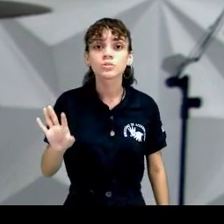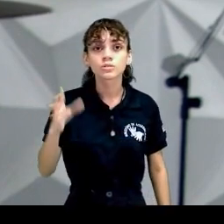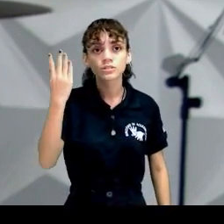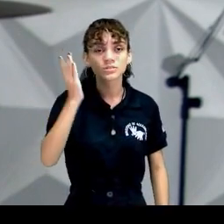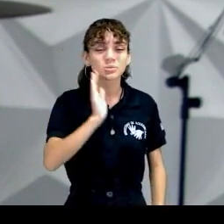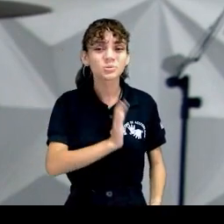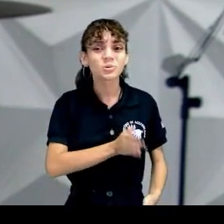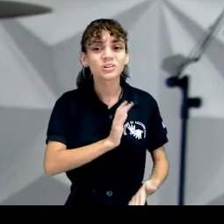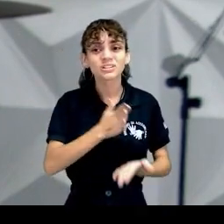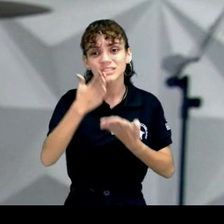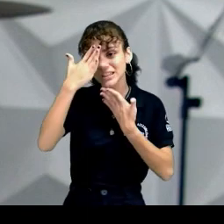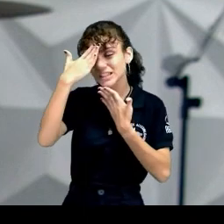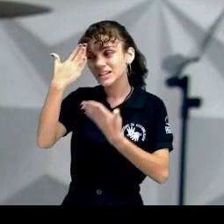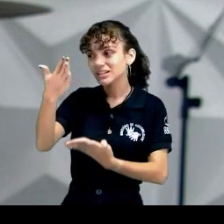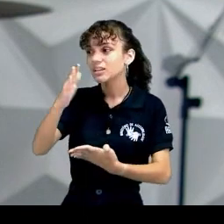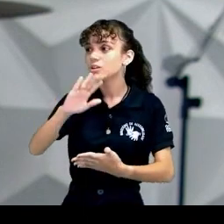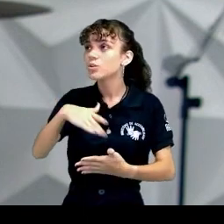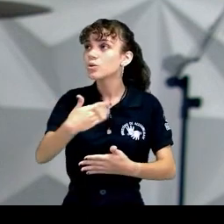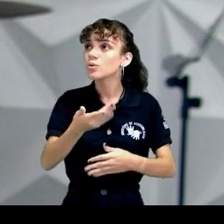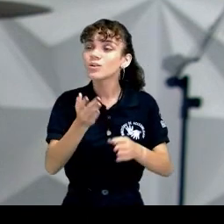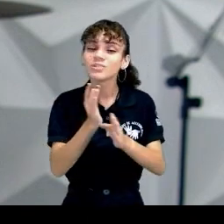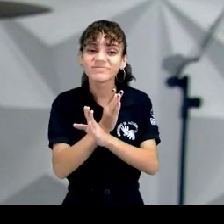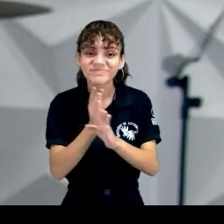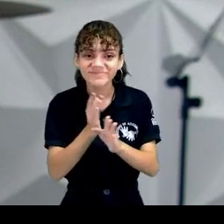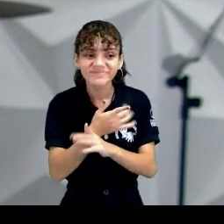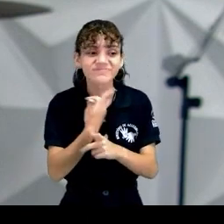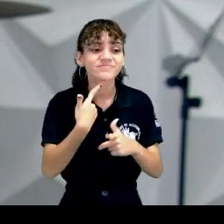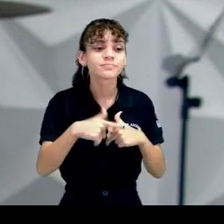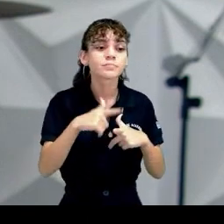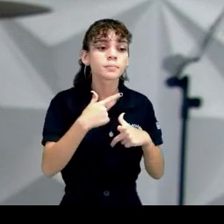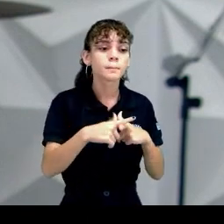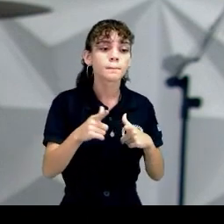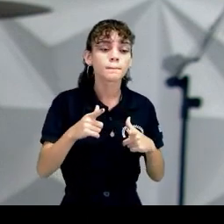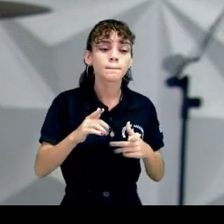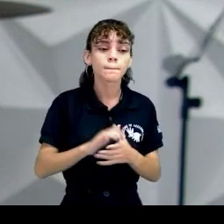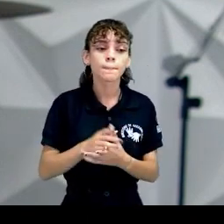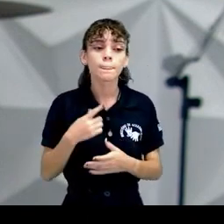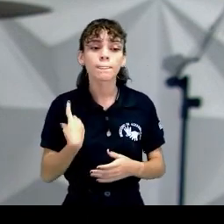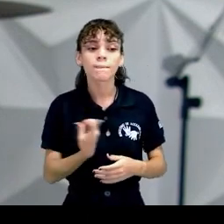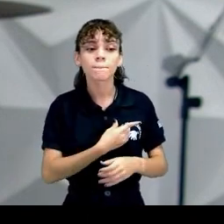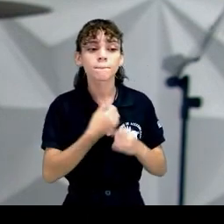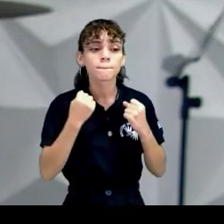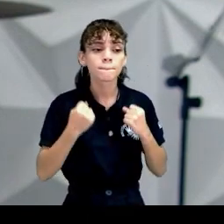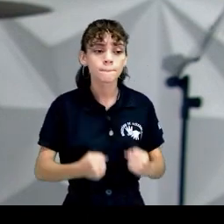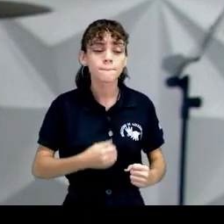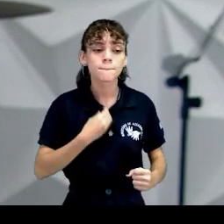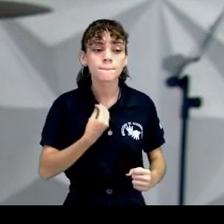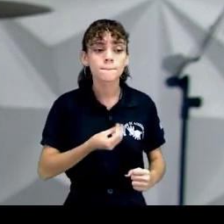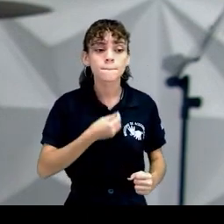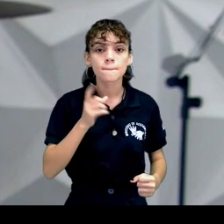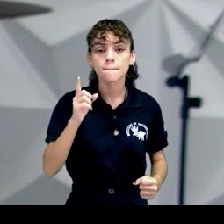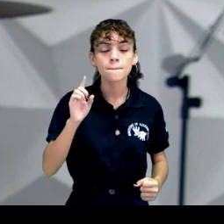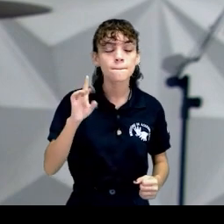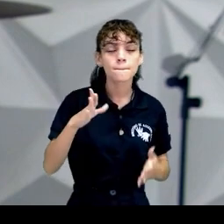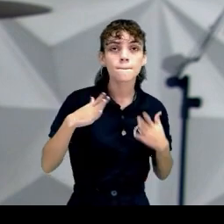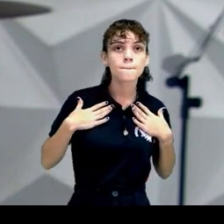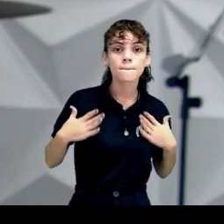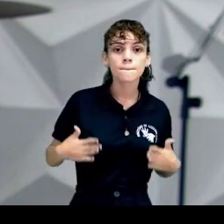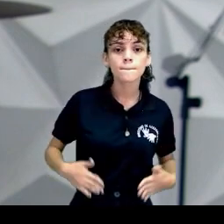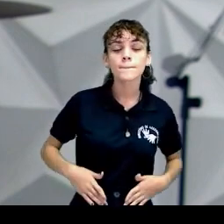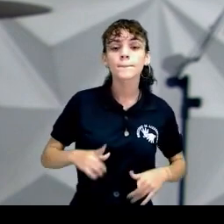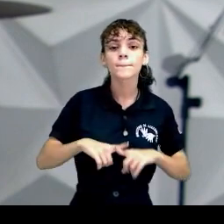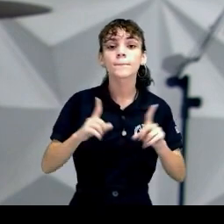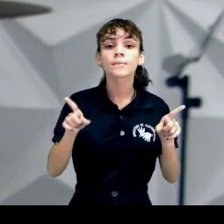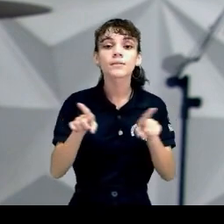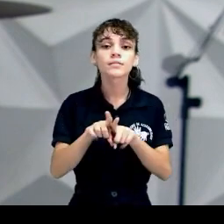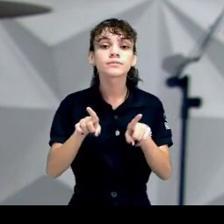apenas a cura física, mas a cura espiritual. Aquela libertação, aquela paz que só Jesus